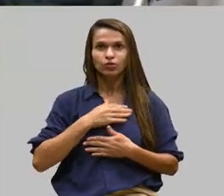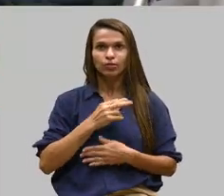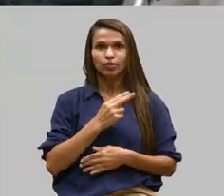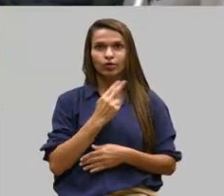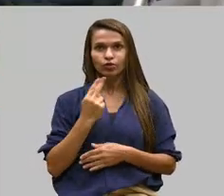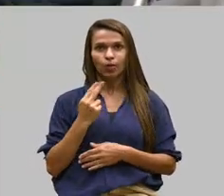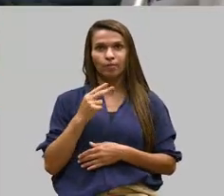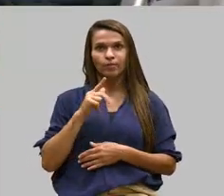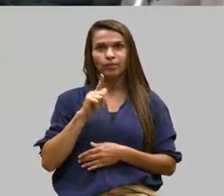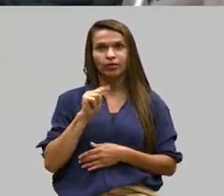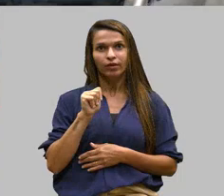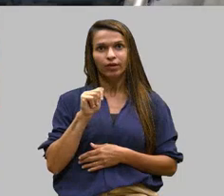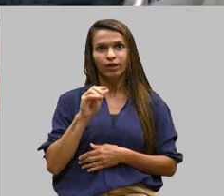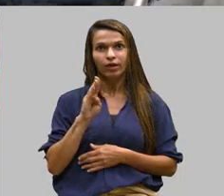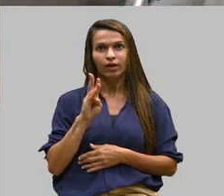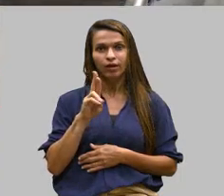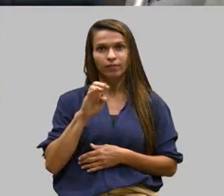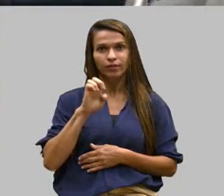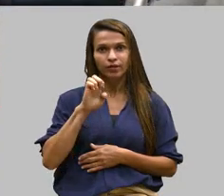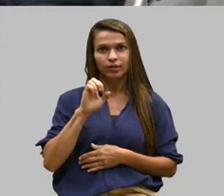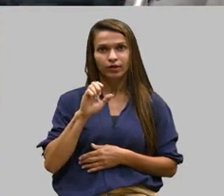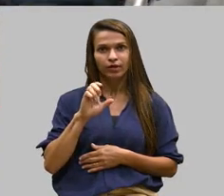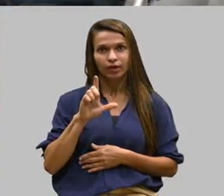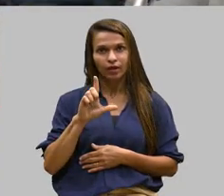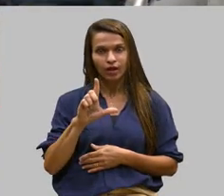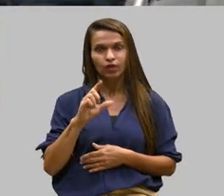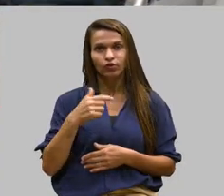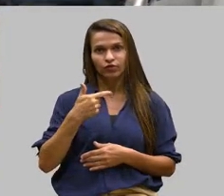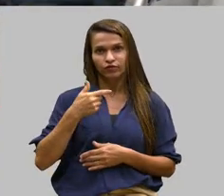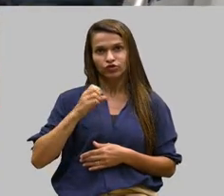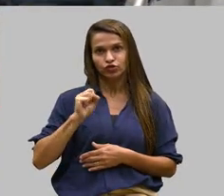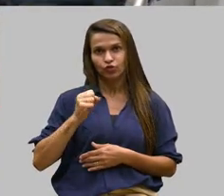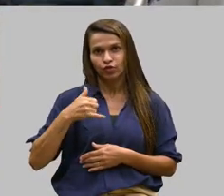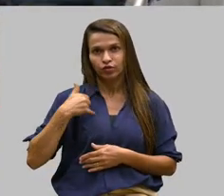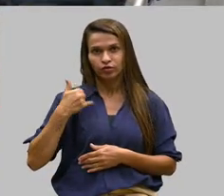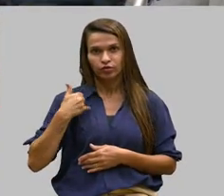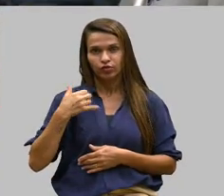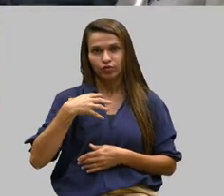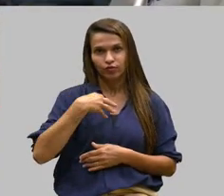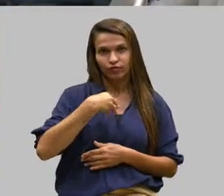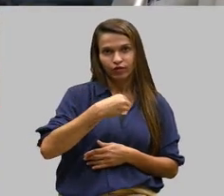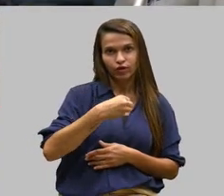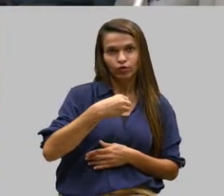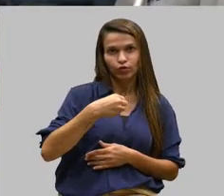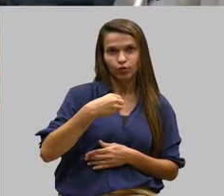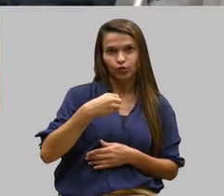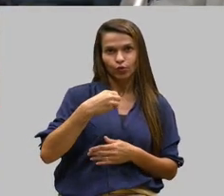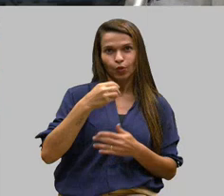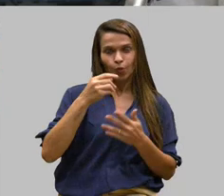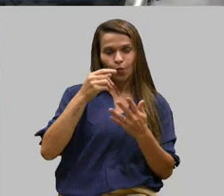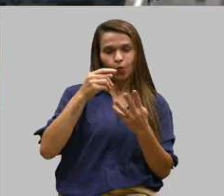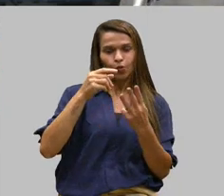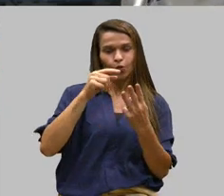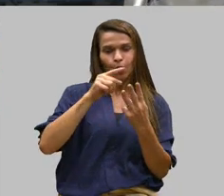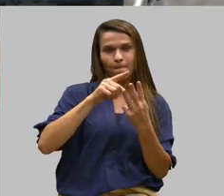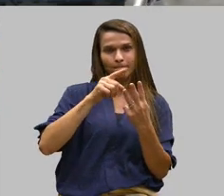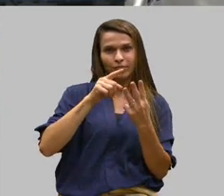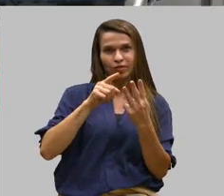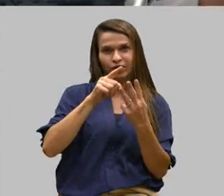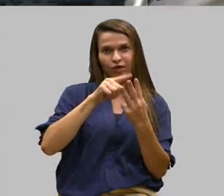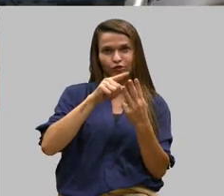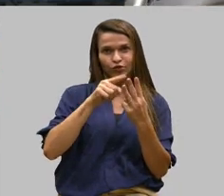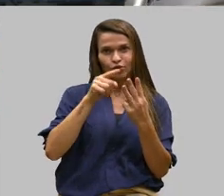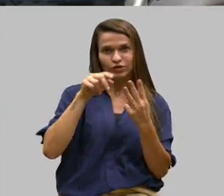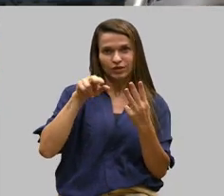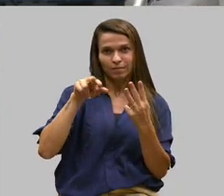Gabriel Camargos tenho 28 anos sou filho do Meio tenho dois irmãos Emanuel